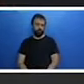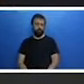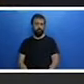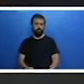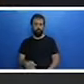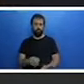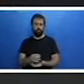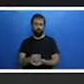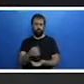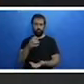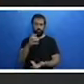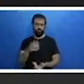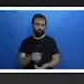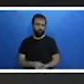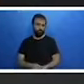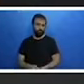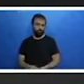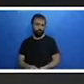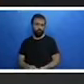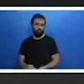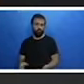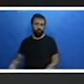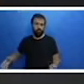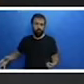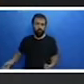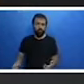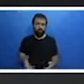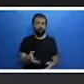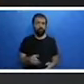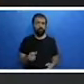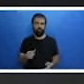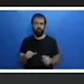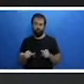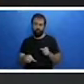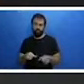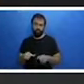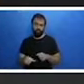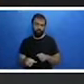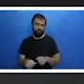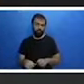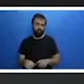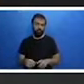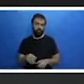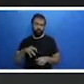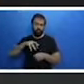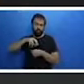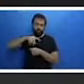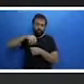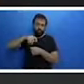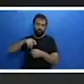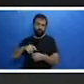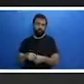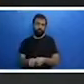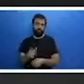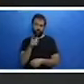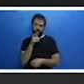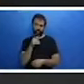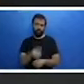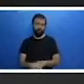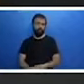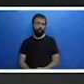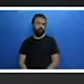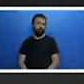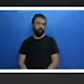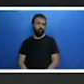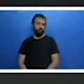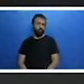vou pegar essa garrafinha aqui que é de um joguinho de boliche Mas você pode substituir ela por uma garrafinha de água ou qualquer outra coisa que você tem ela